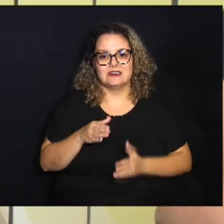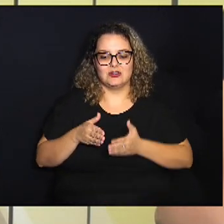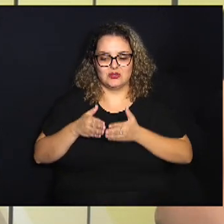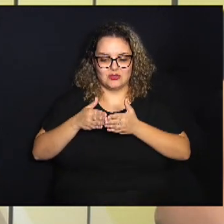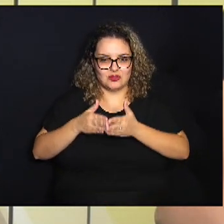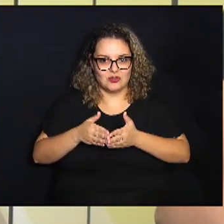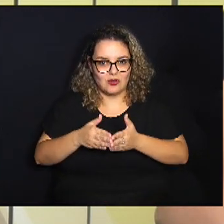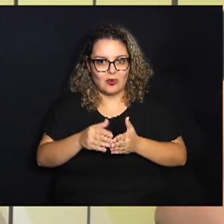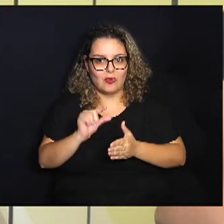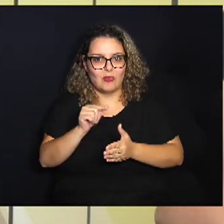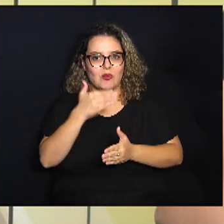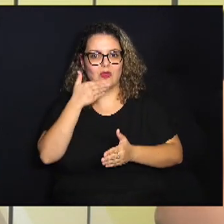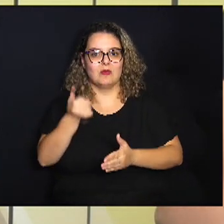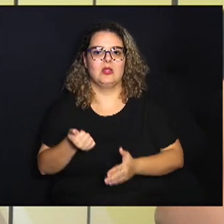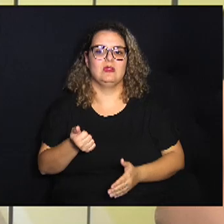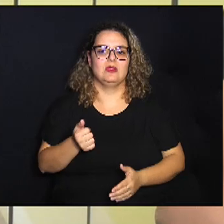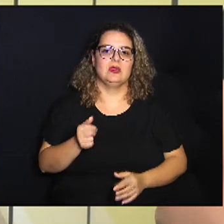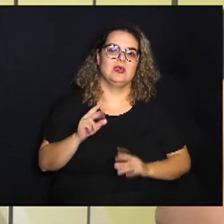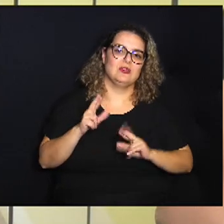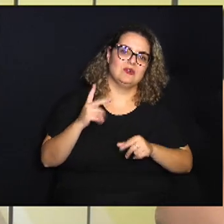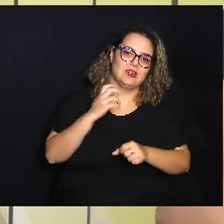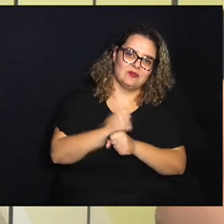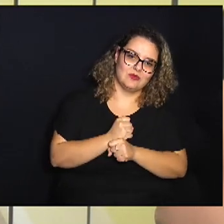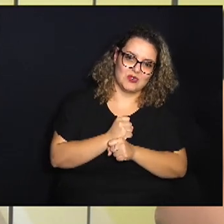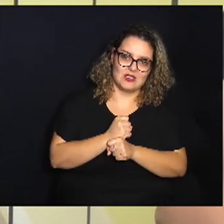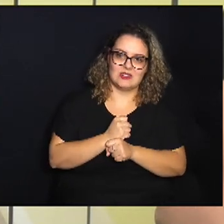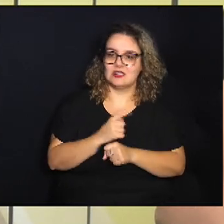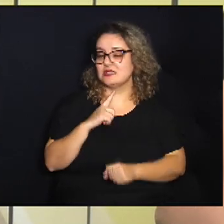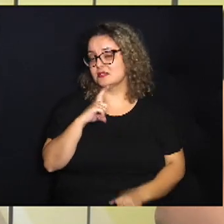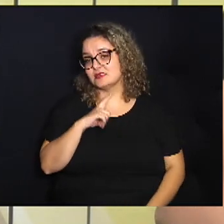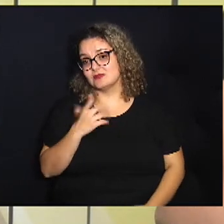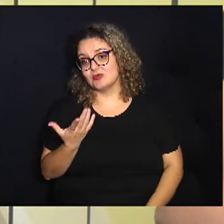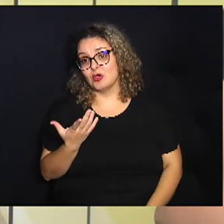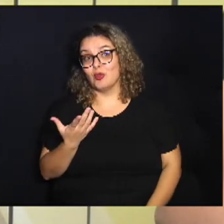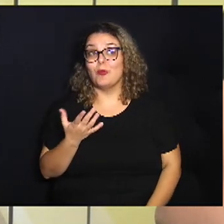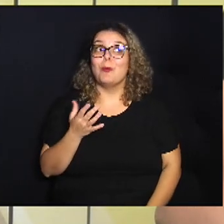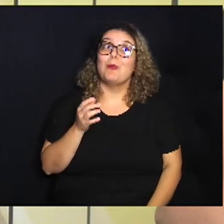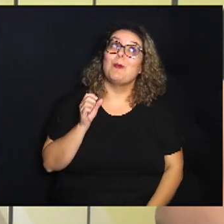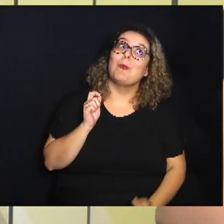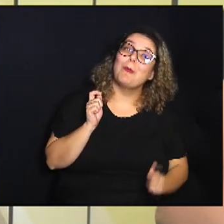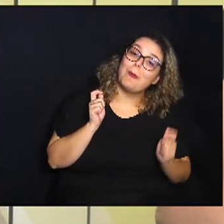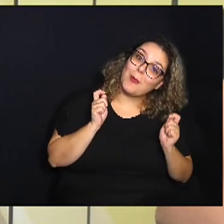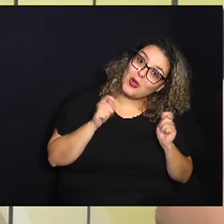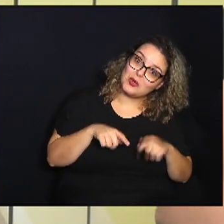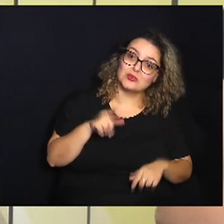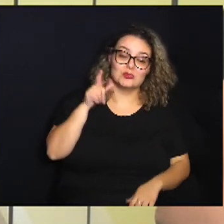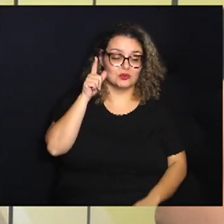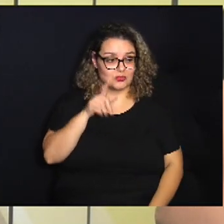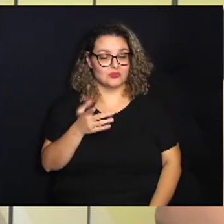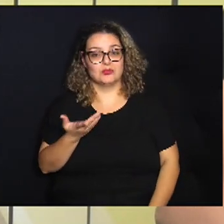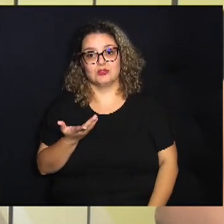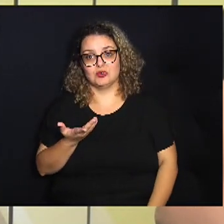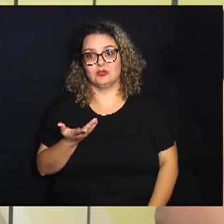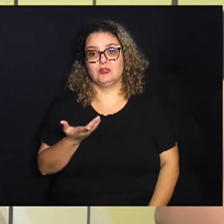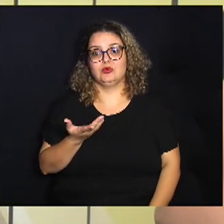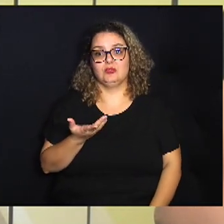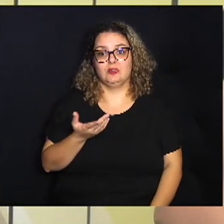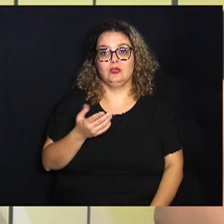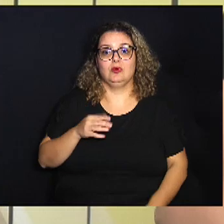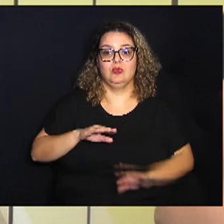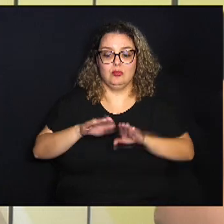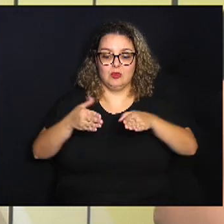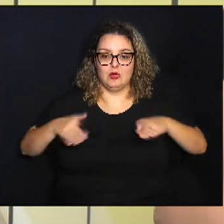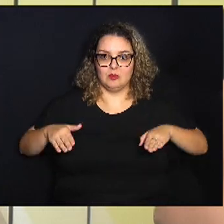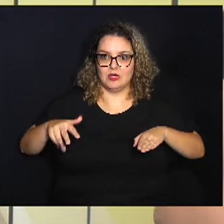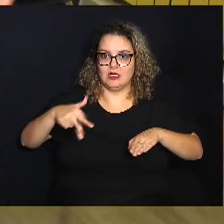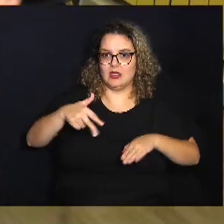um pouco melhor naquela regata, a diferença de pontuação que você leva, provavelmente ele teria conseguido o pódio. Ele não fala,